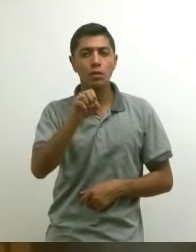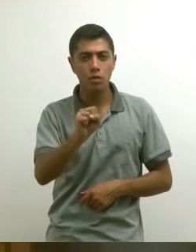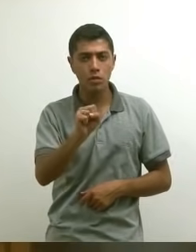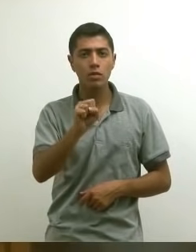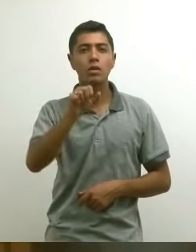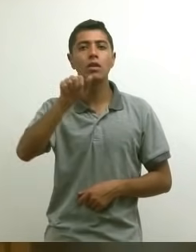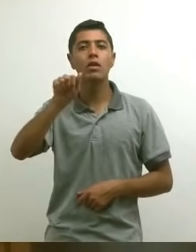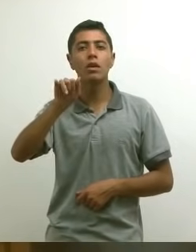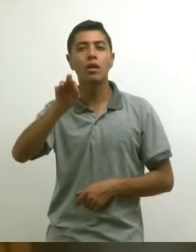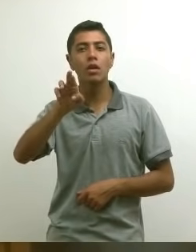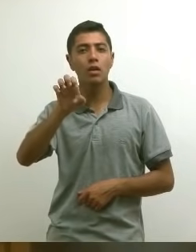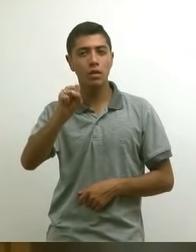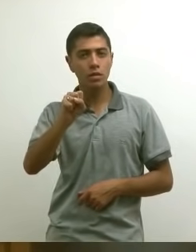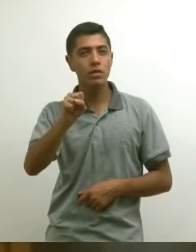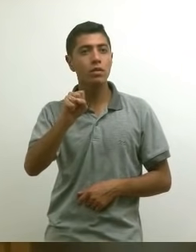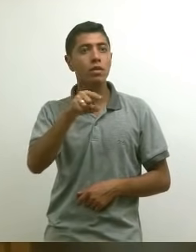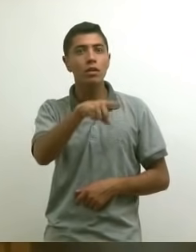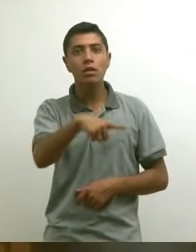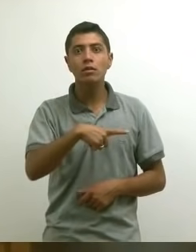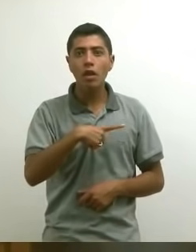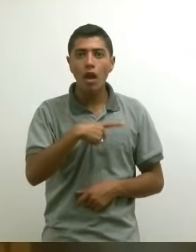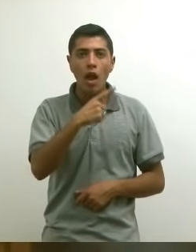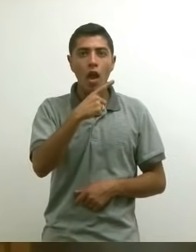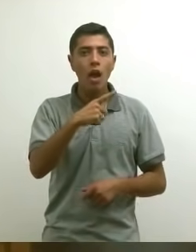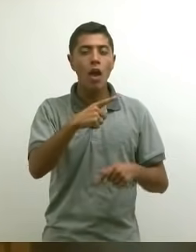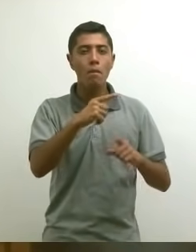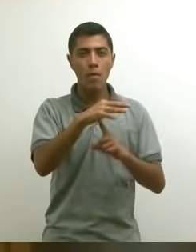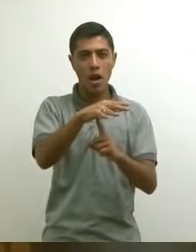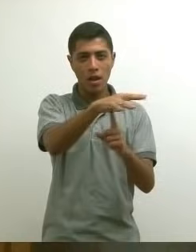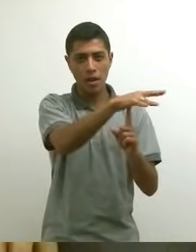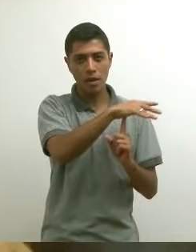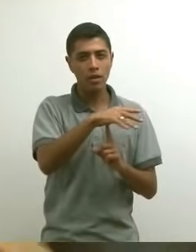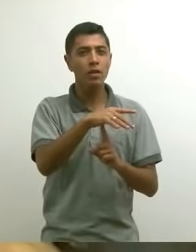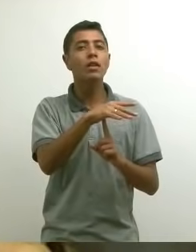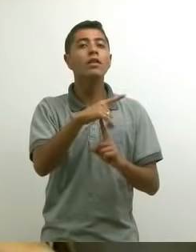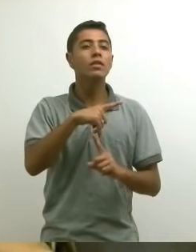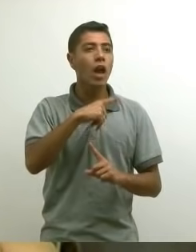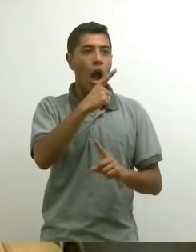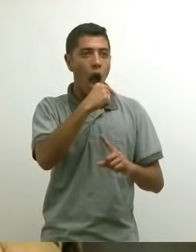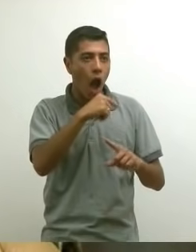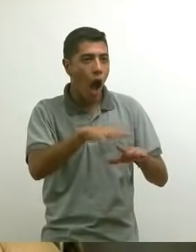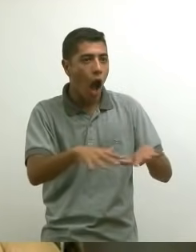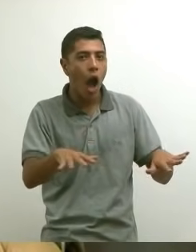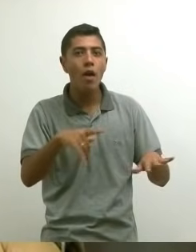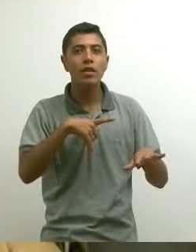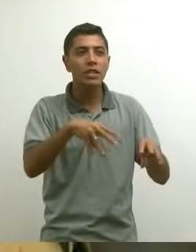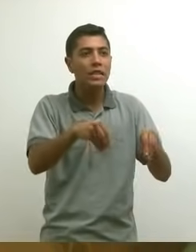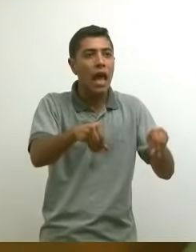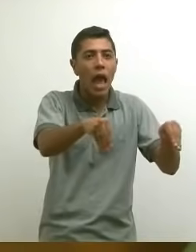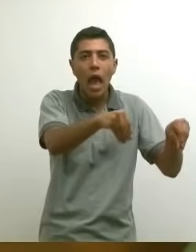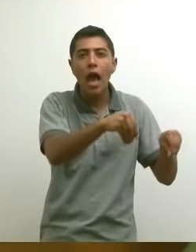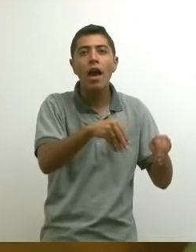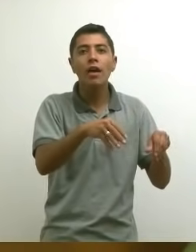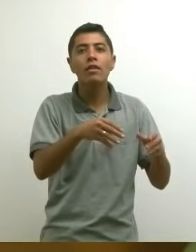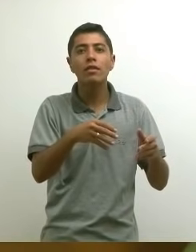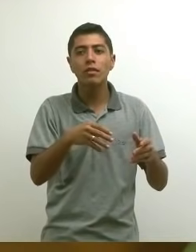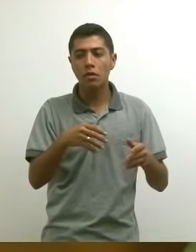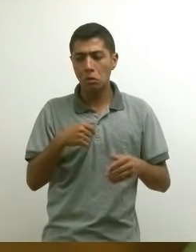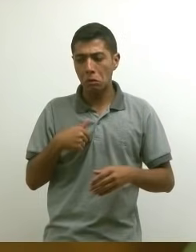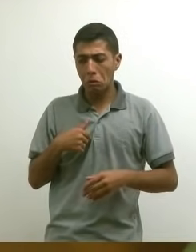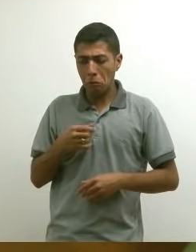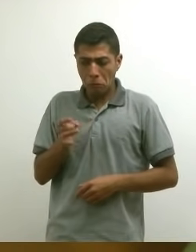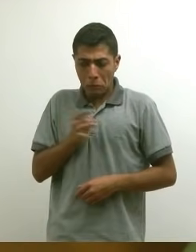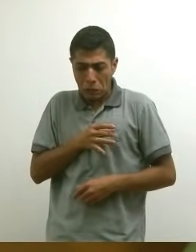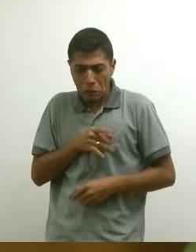só tem um monte de criança tinha contaminação como saudável não tive nenhum problema nenhum efeito